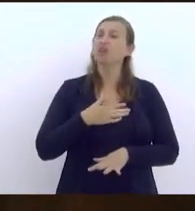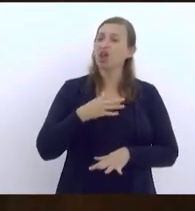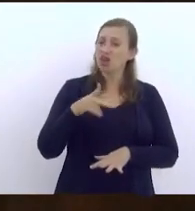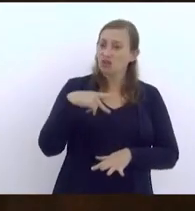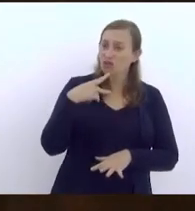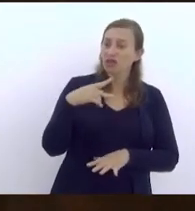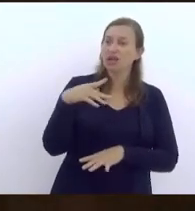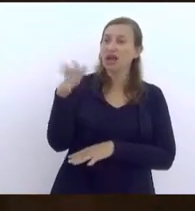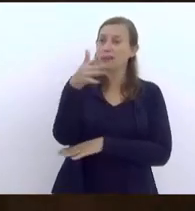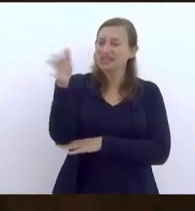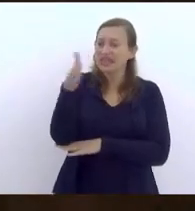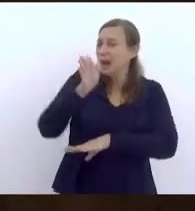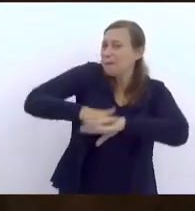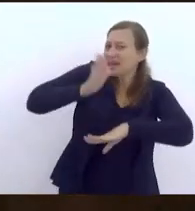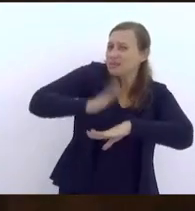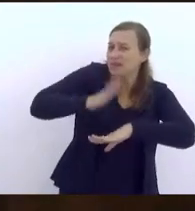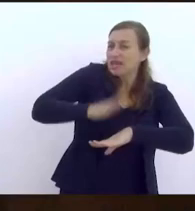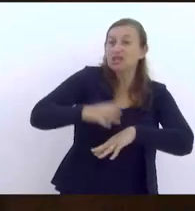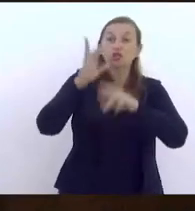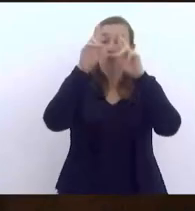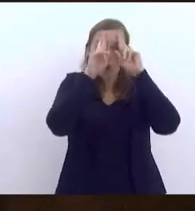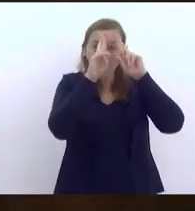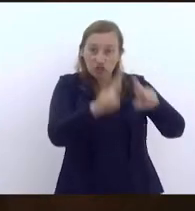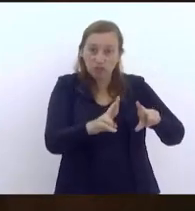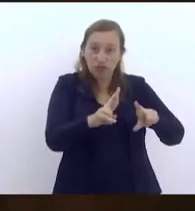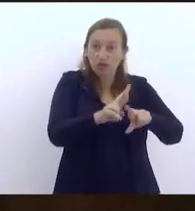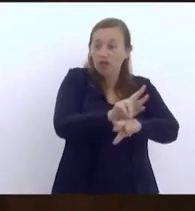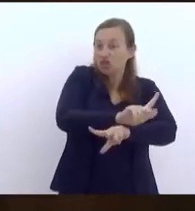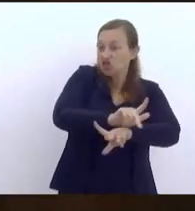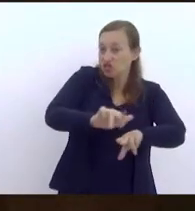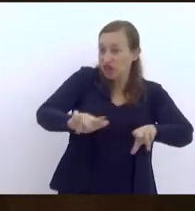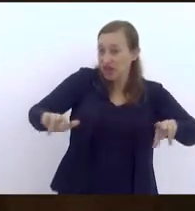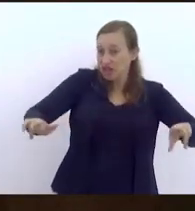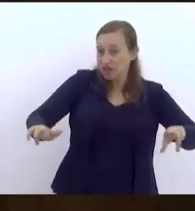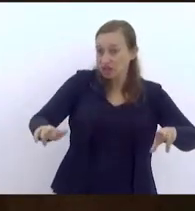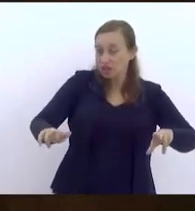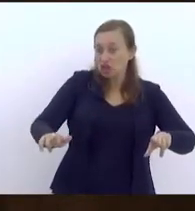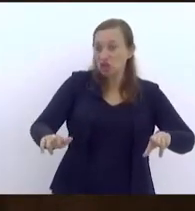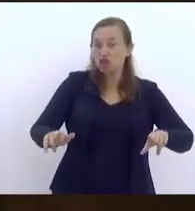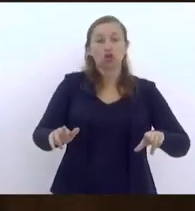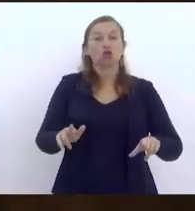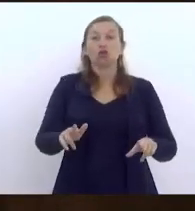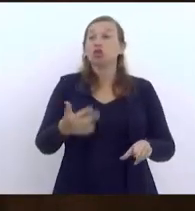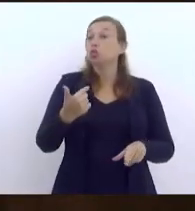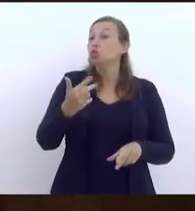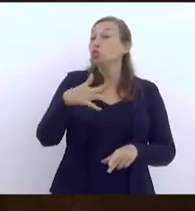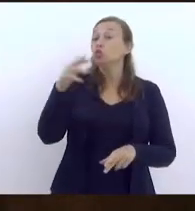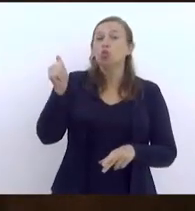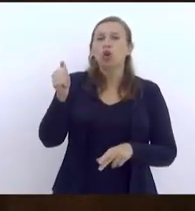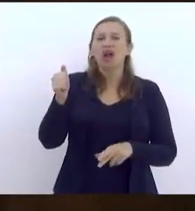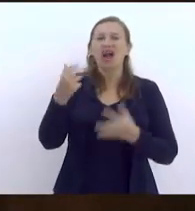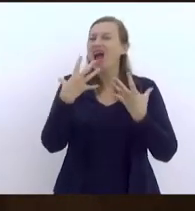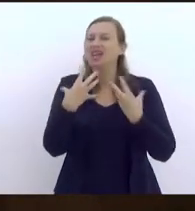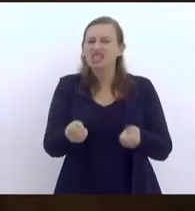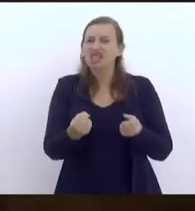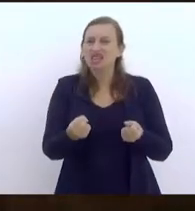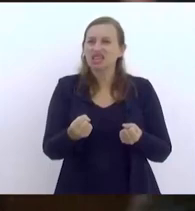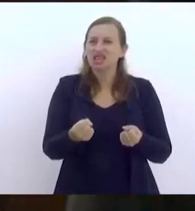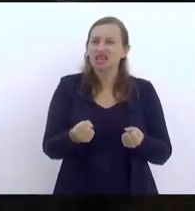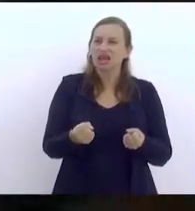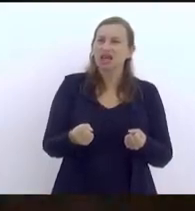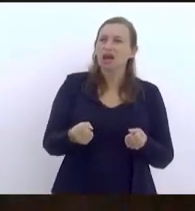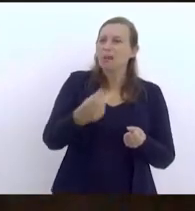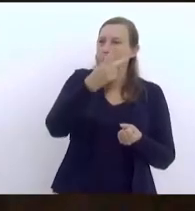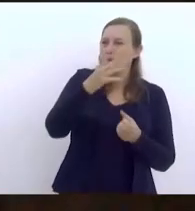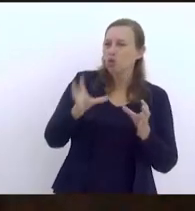a bandeira cada vez mais do respeito mútuo. Eu jamais vou admitir que gente de